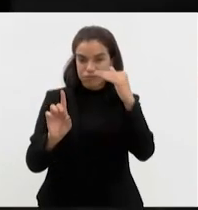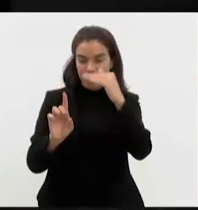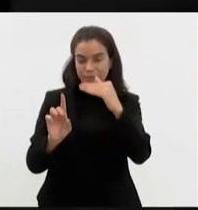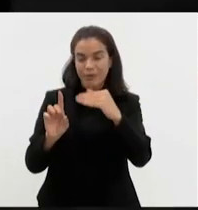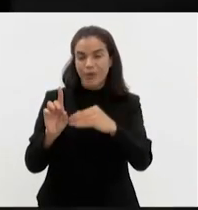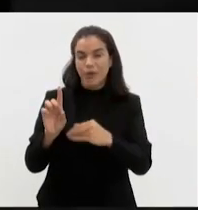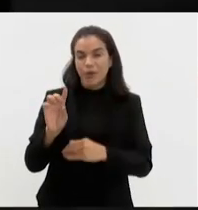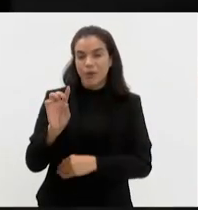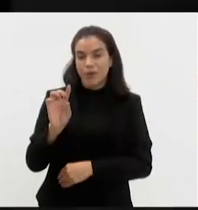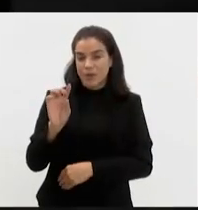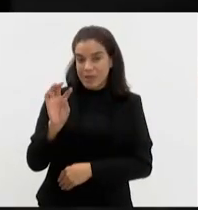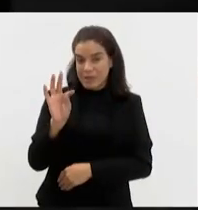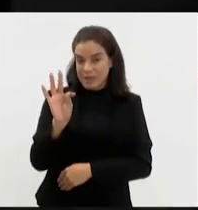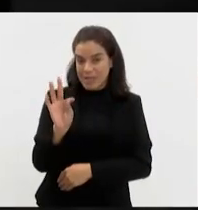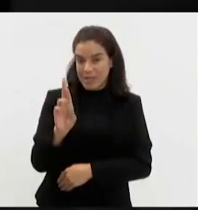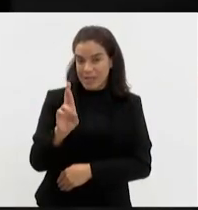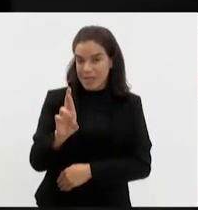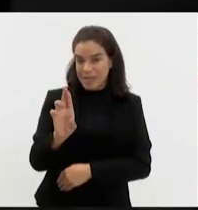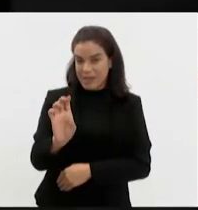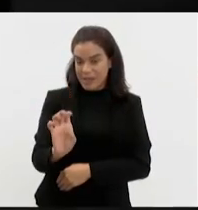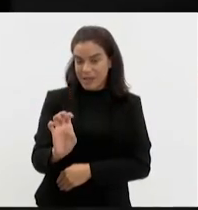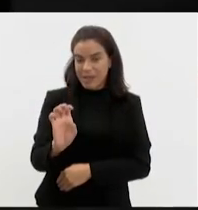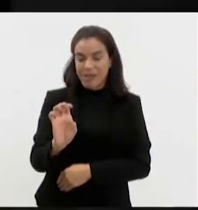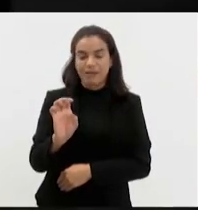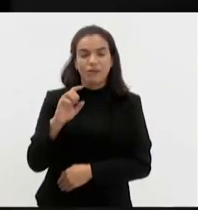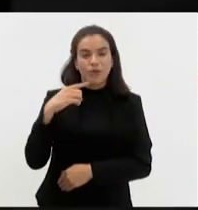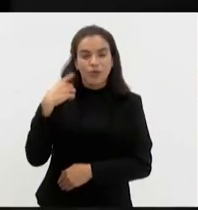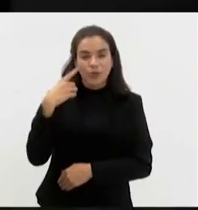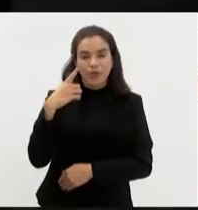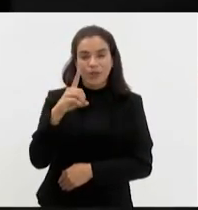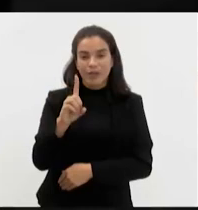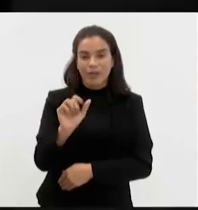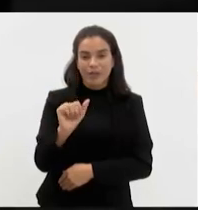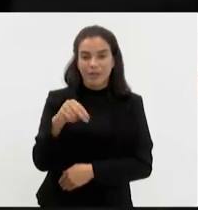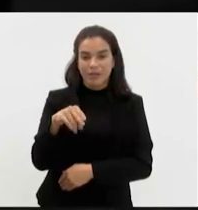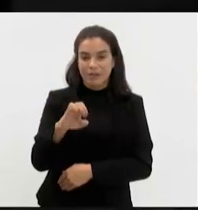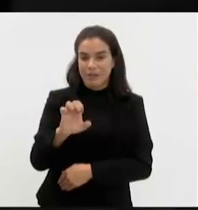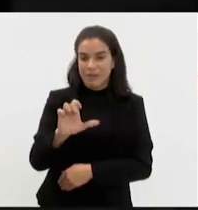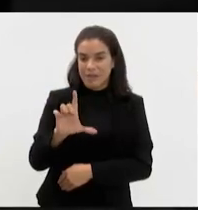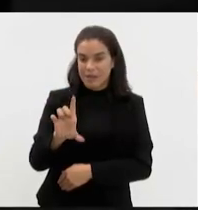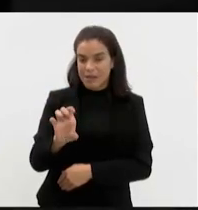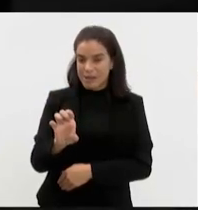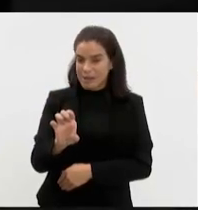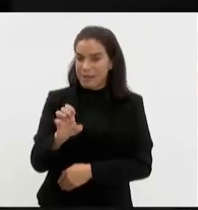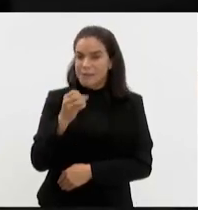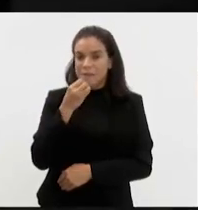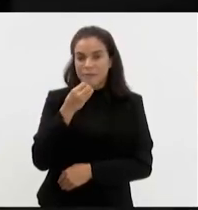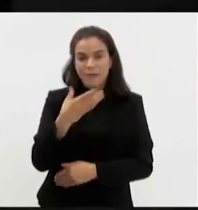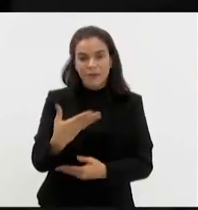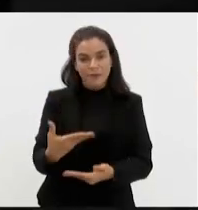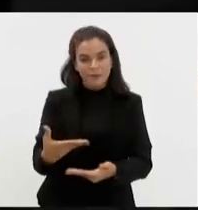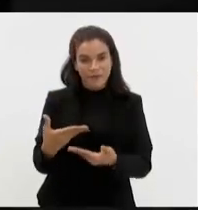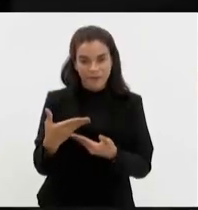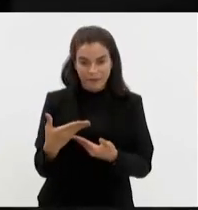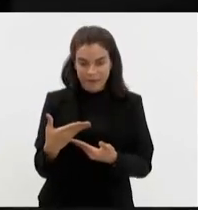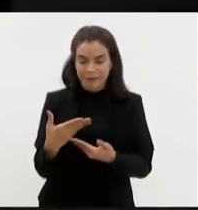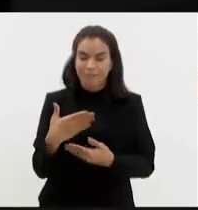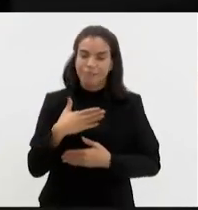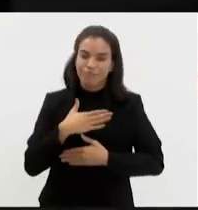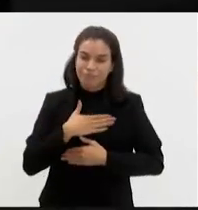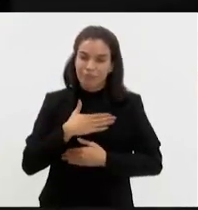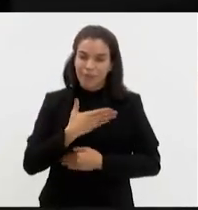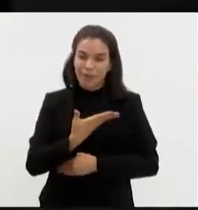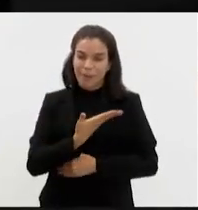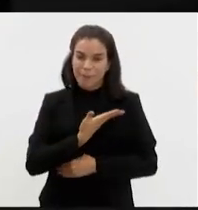do do TRE D Daniele bandeira de Freitas seja sempre muito bem-vinda minha querida